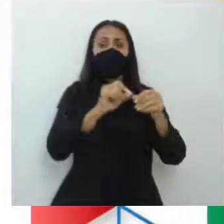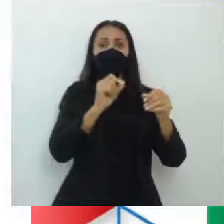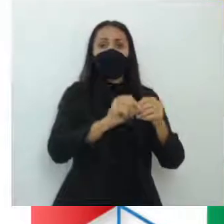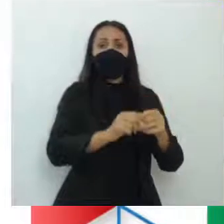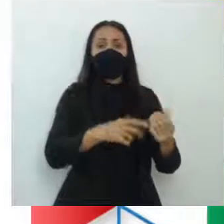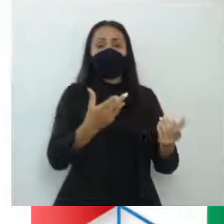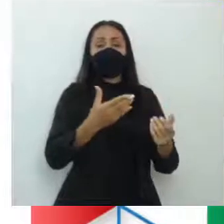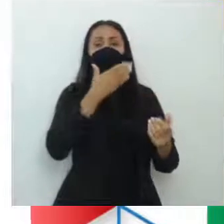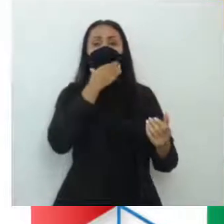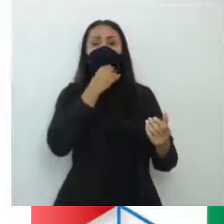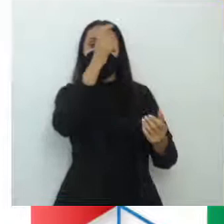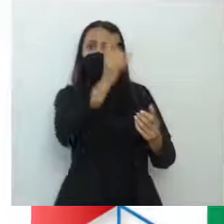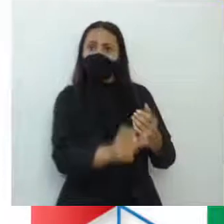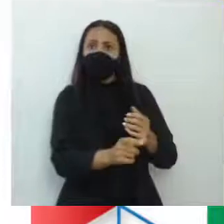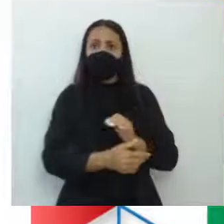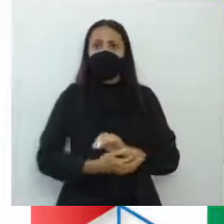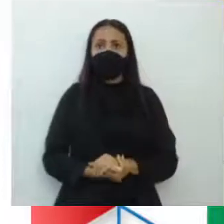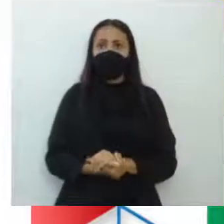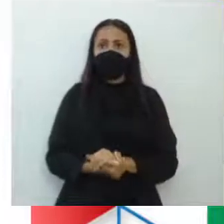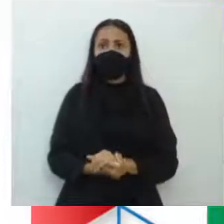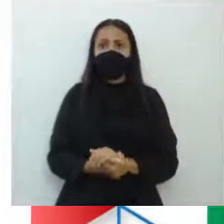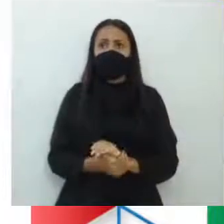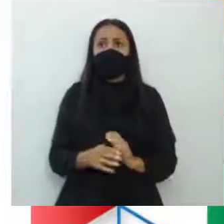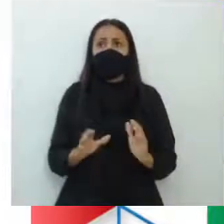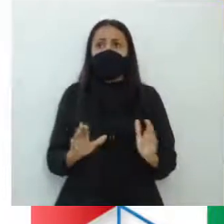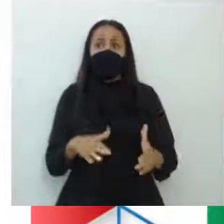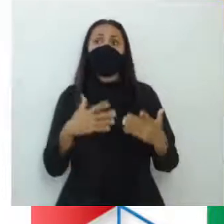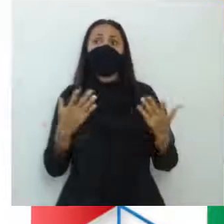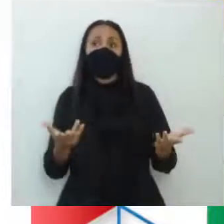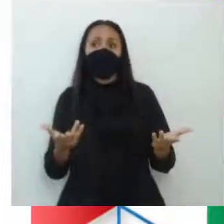a ação do homem. Assim sendo,